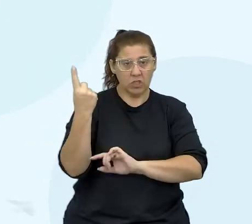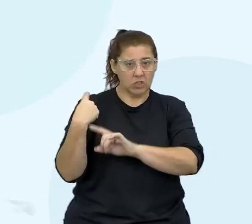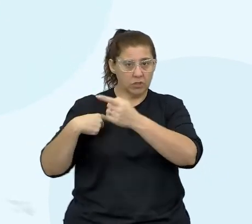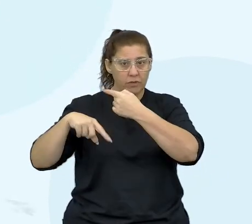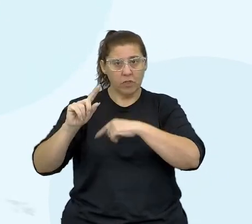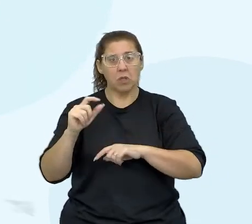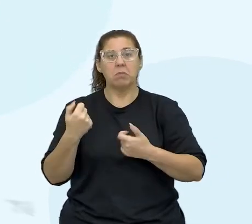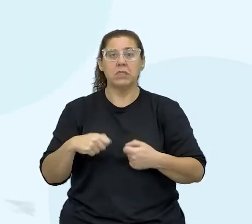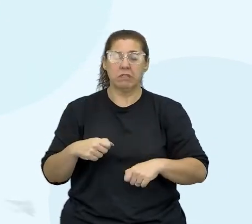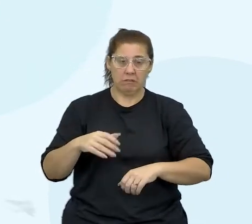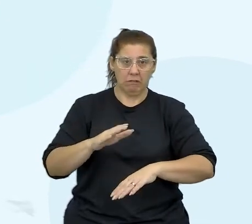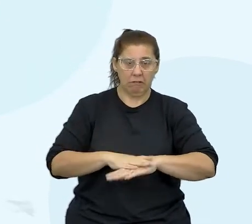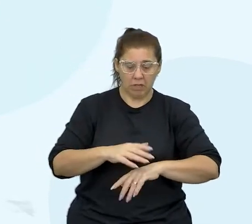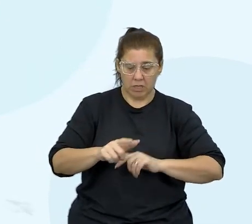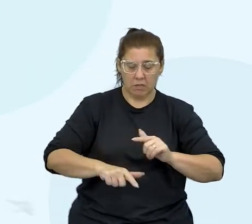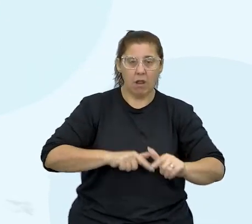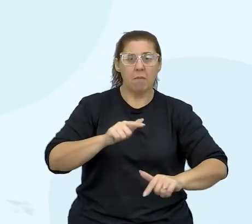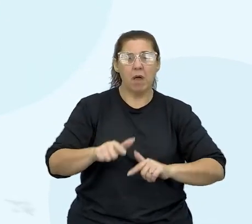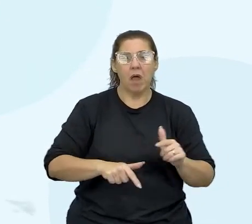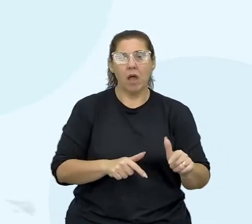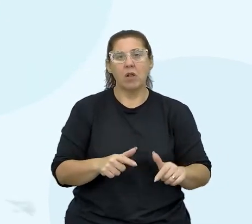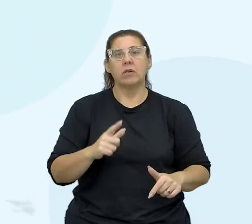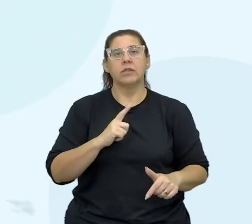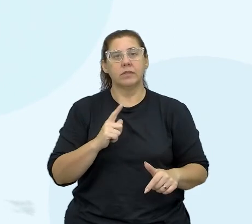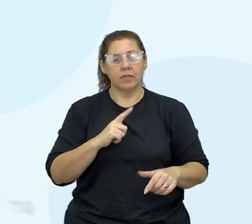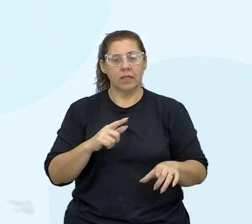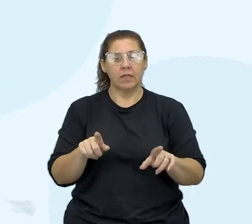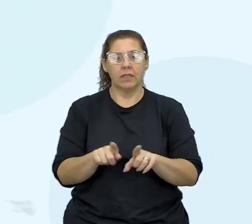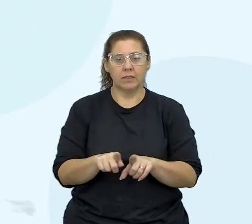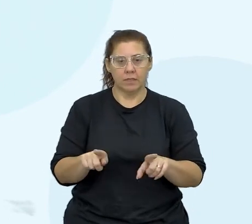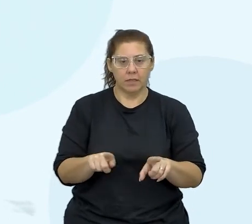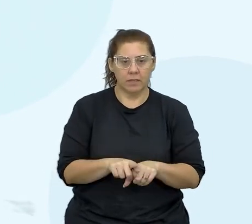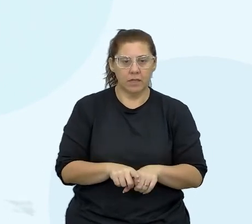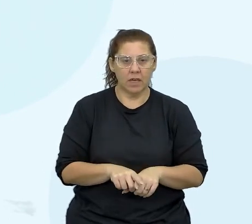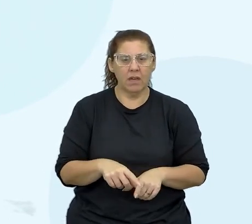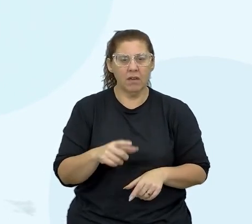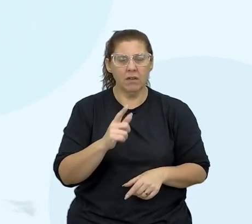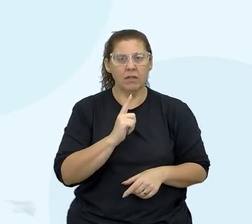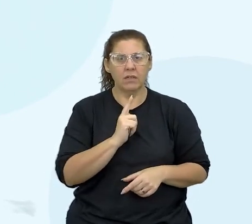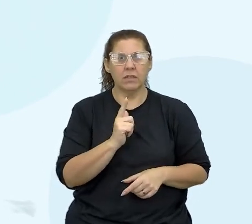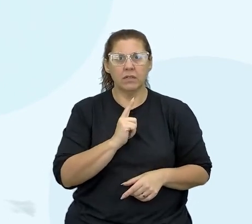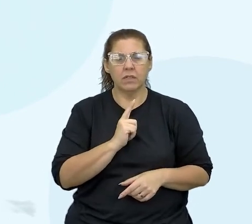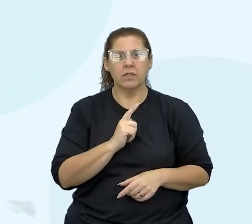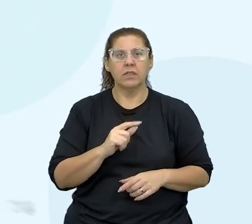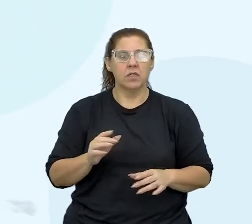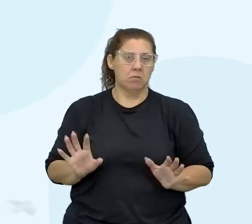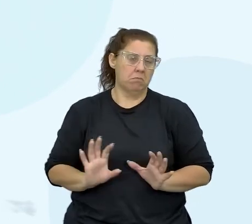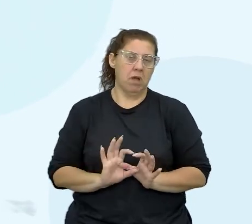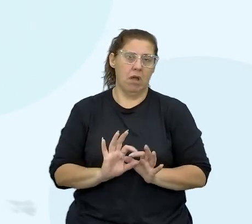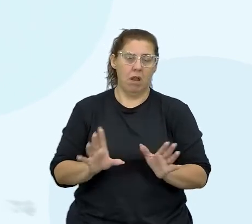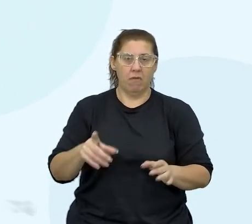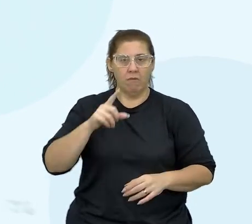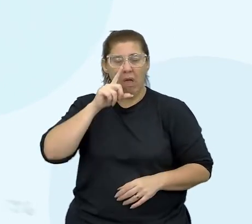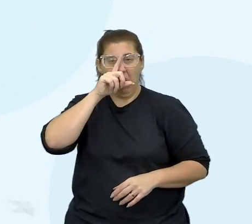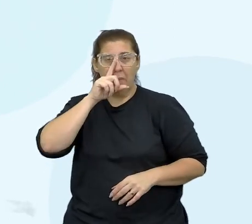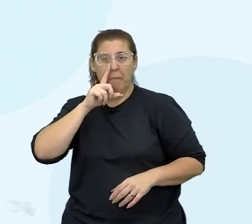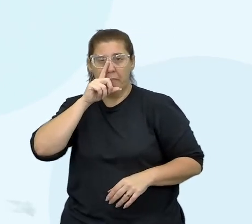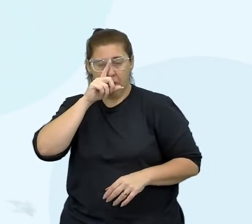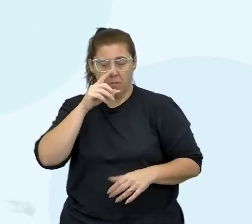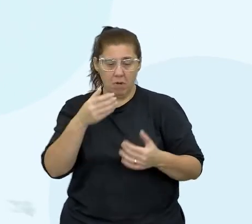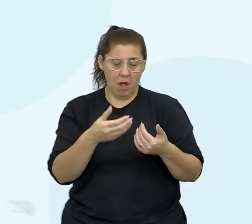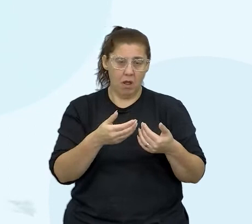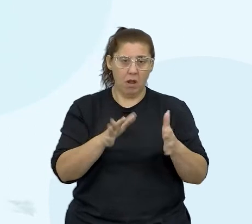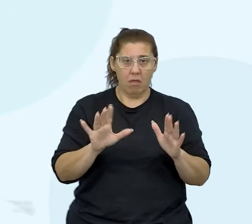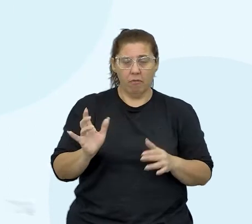de menos mão de obra, existe uma parcela da população que vai ficar mais à margem, mais exposta a esses riscos, mais aberta